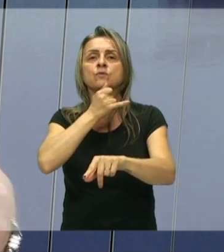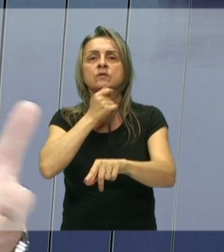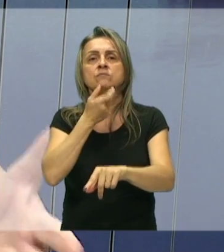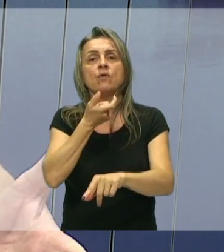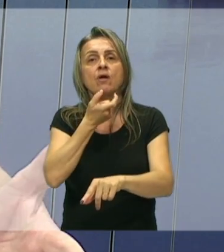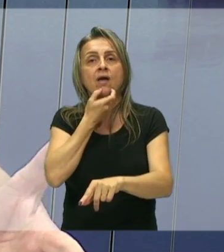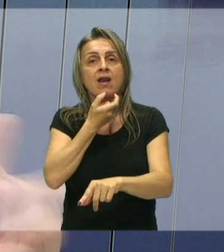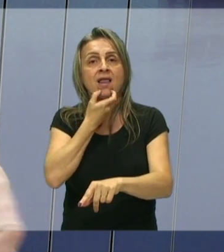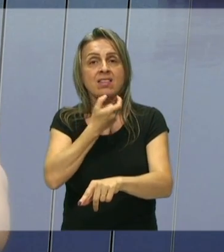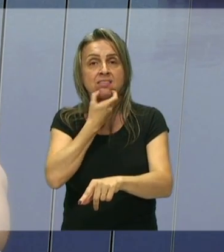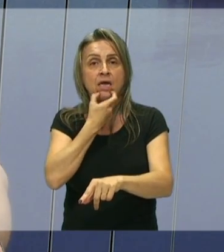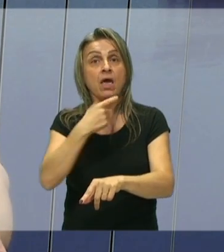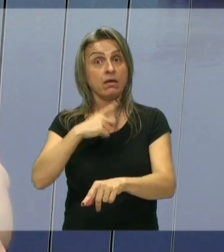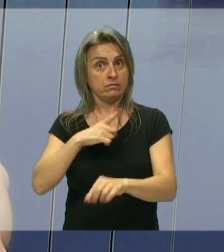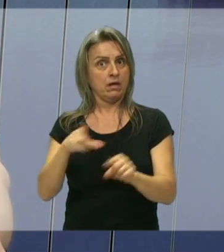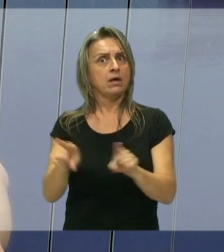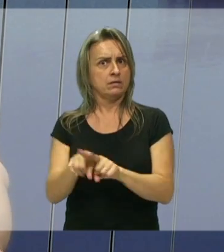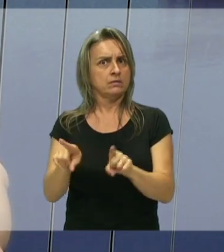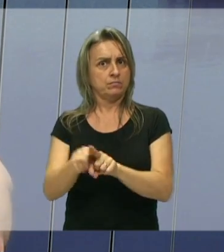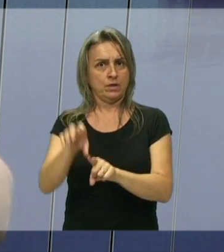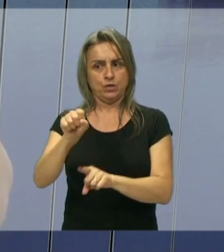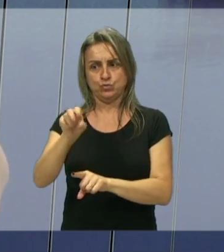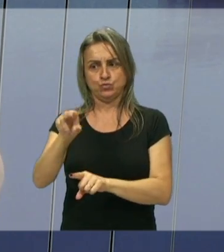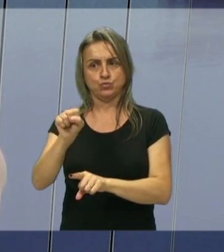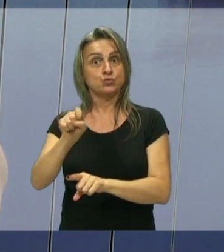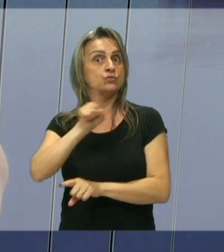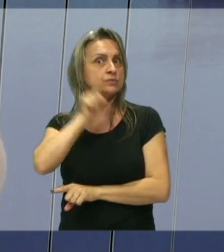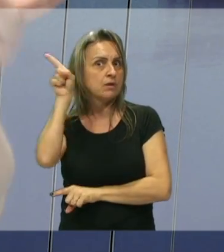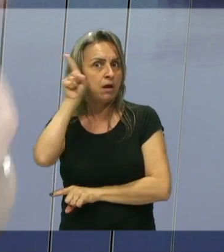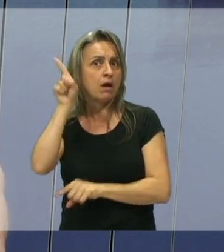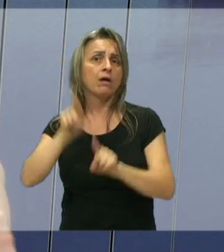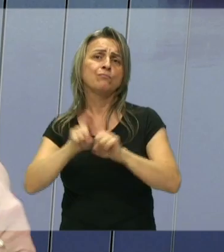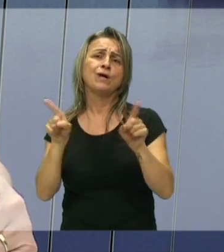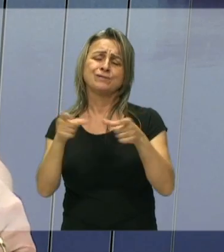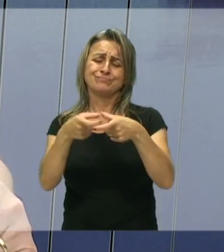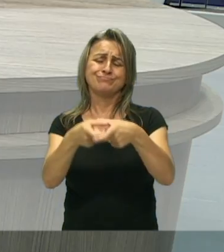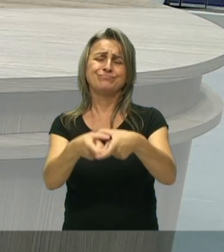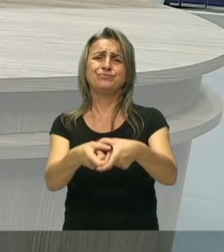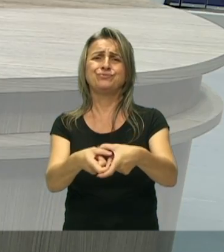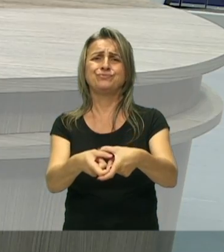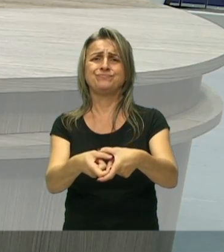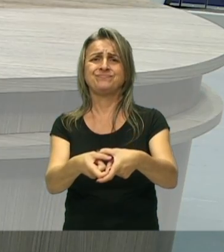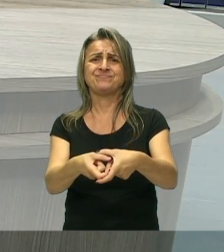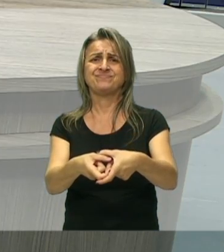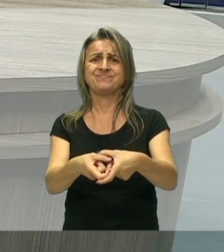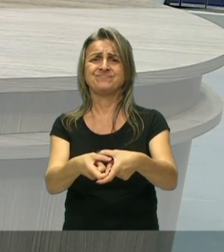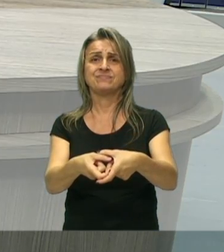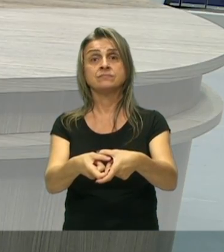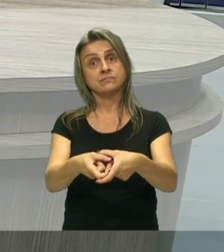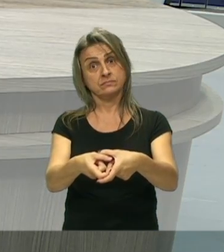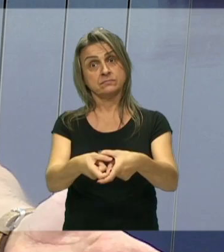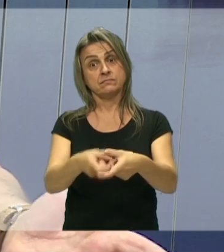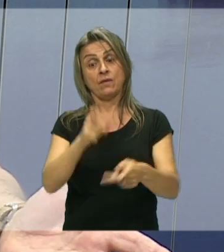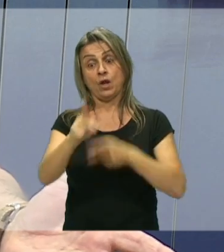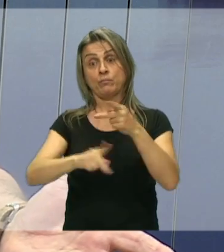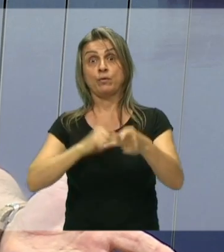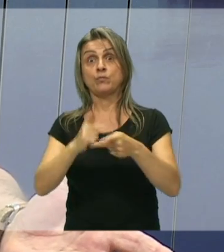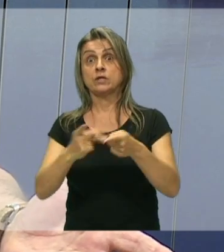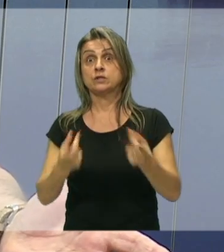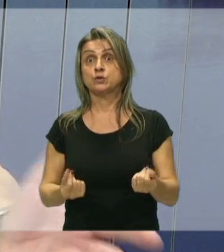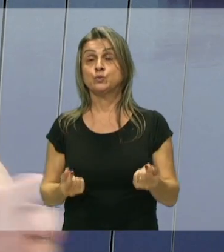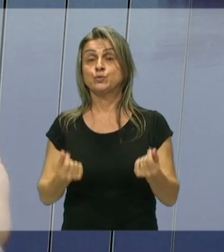saúde também, mas que tem esse tamanho, né? E uma população rica.